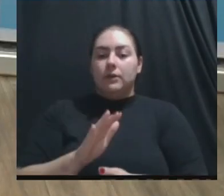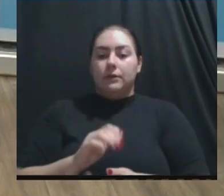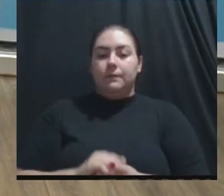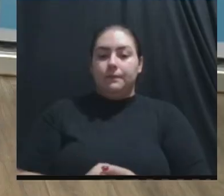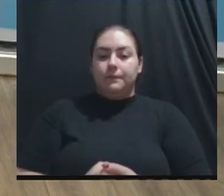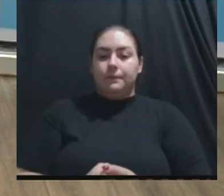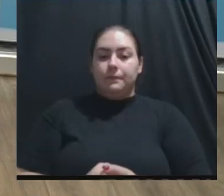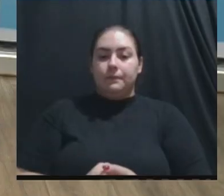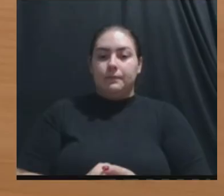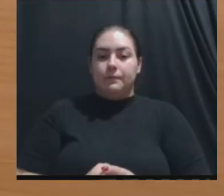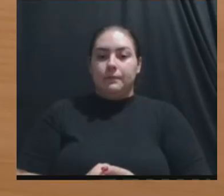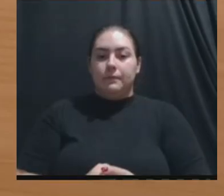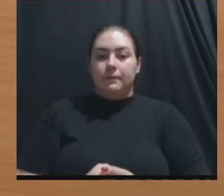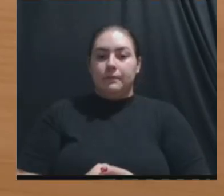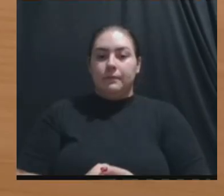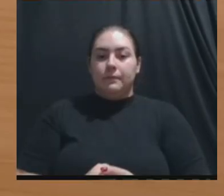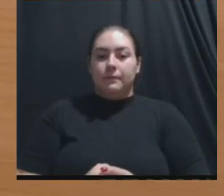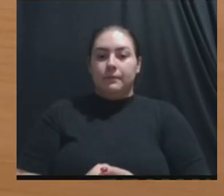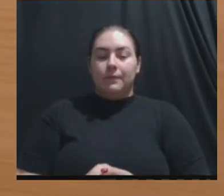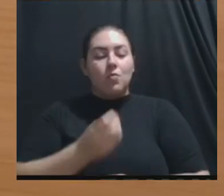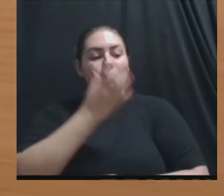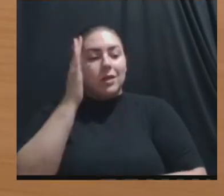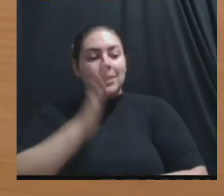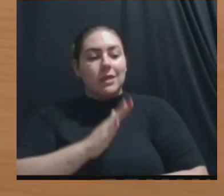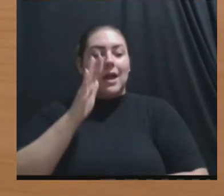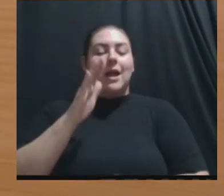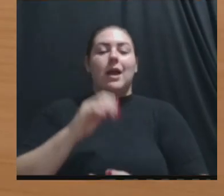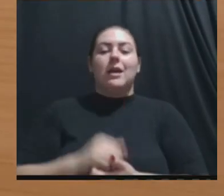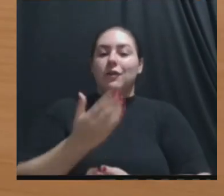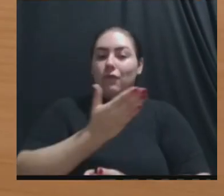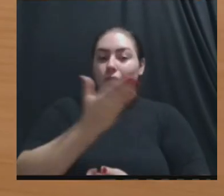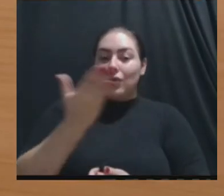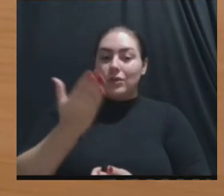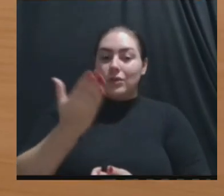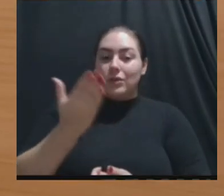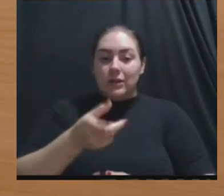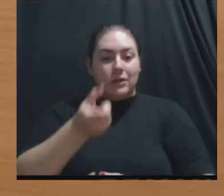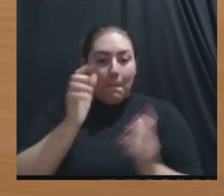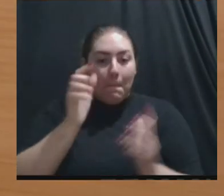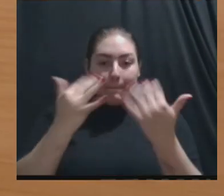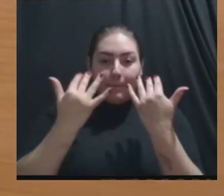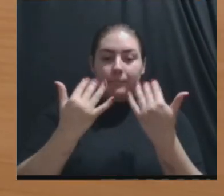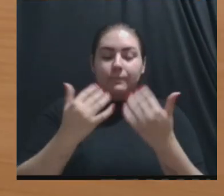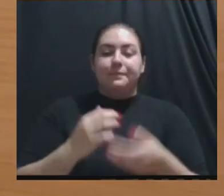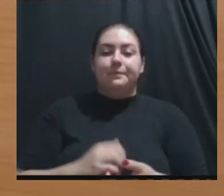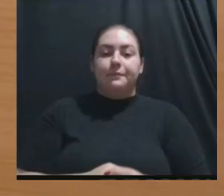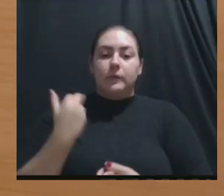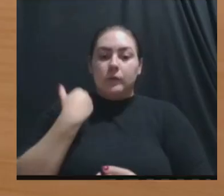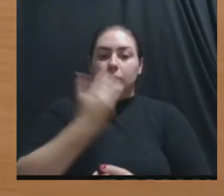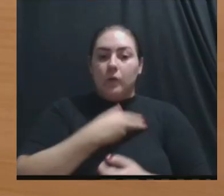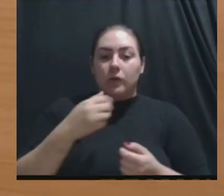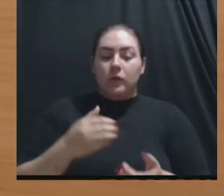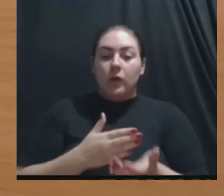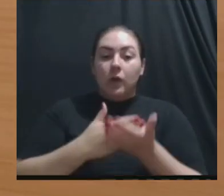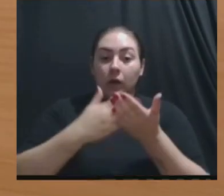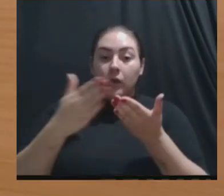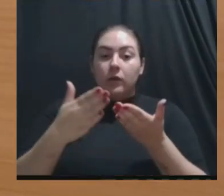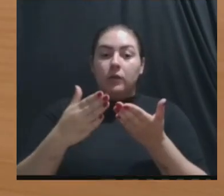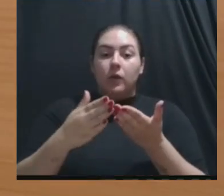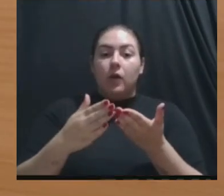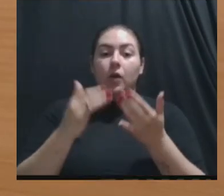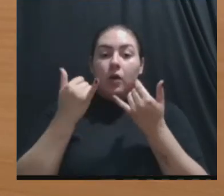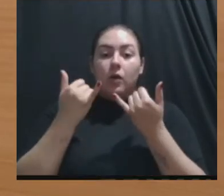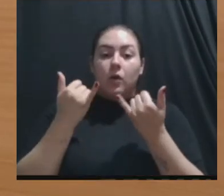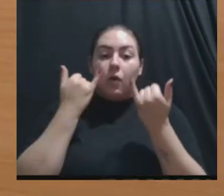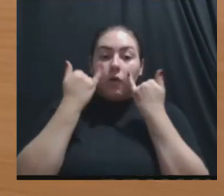Boa tarde, Gabriel. Boa tarde a você que nos assiste. A gente abre notícias do Legislativo falando da reunião ordinária